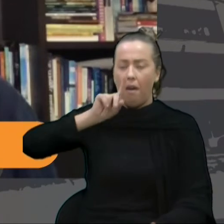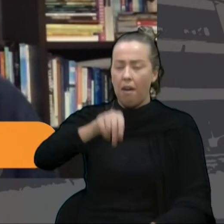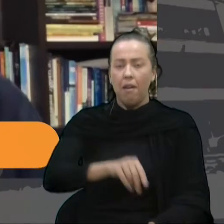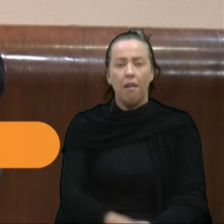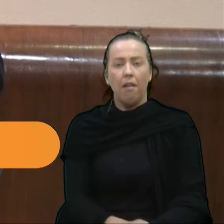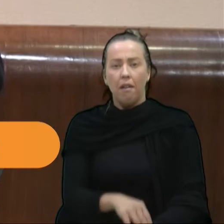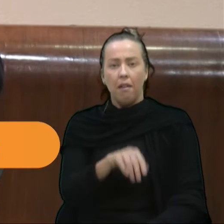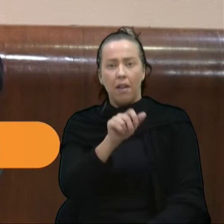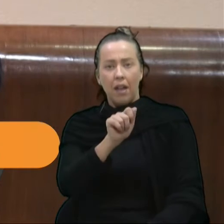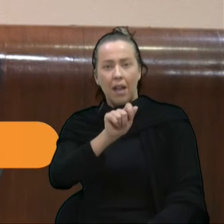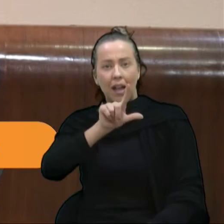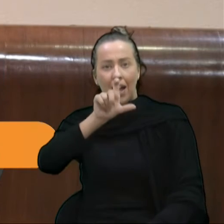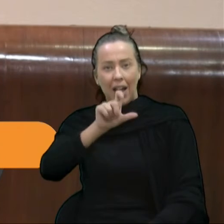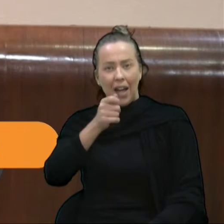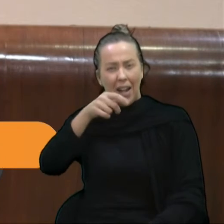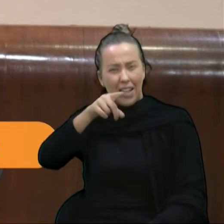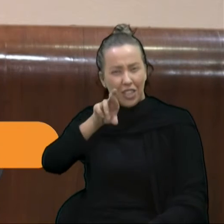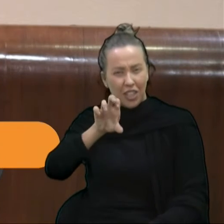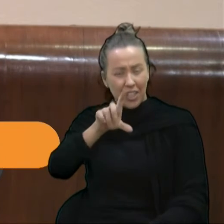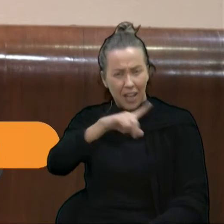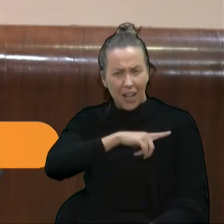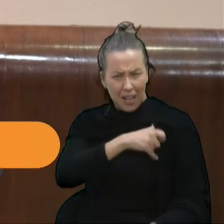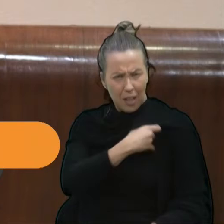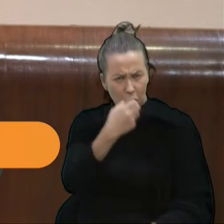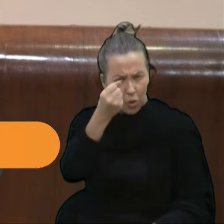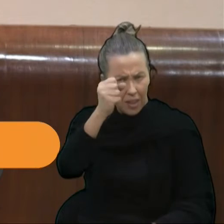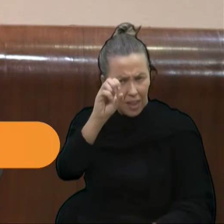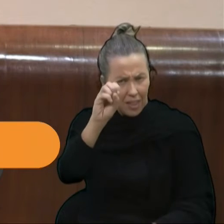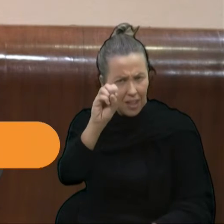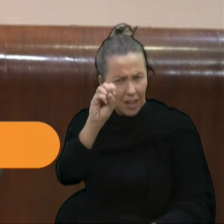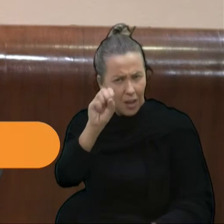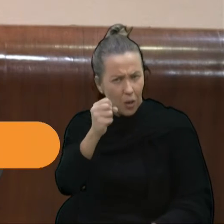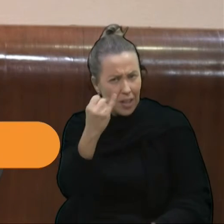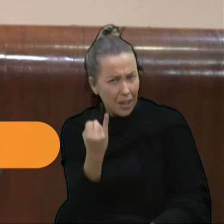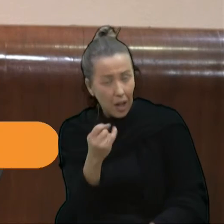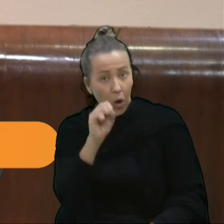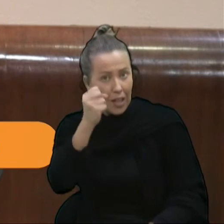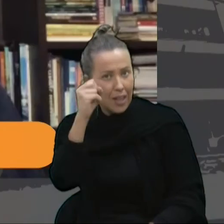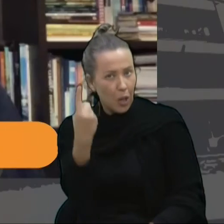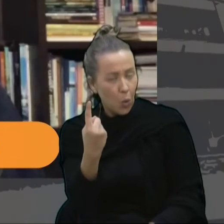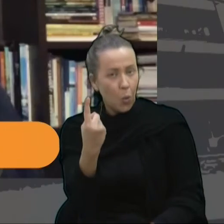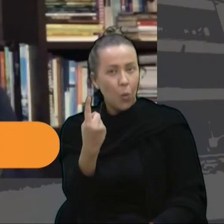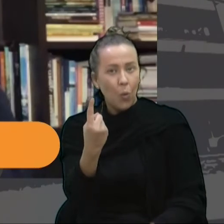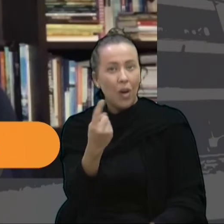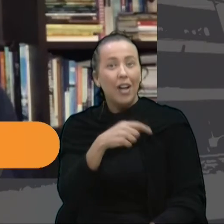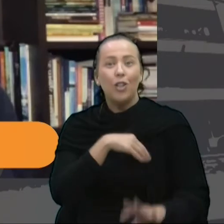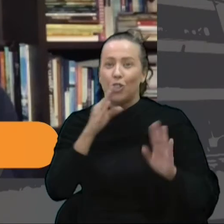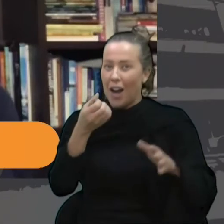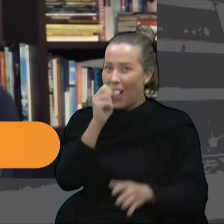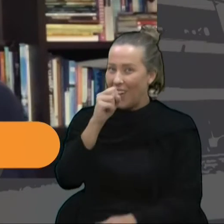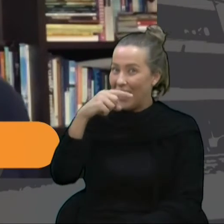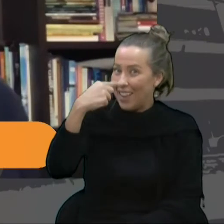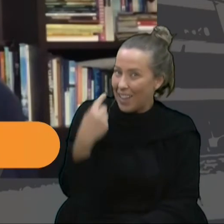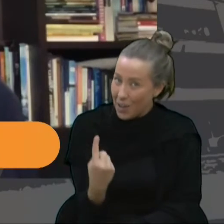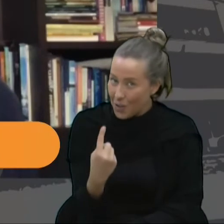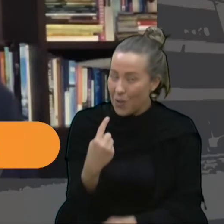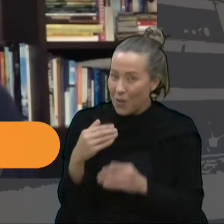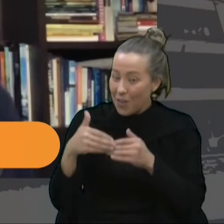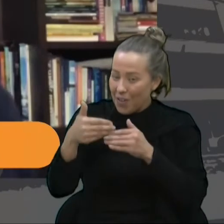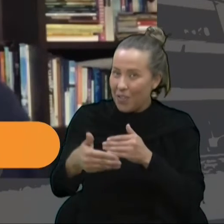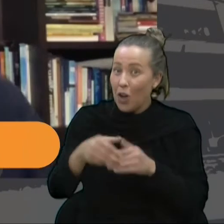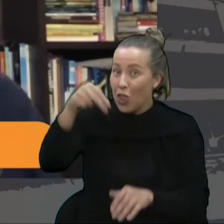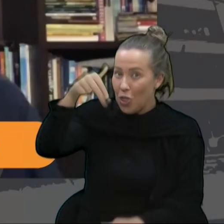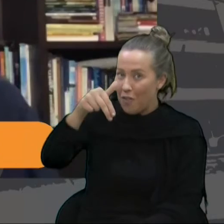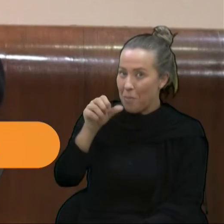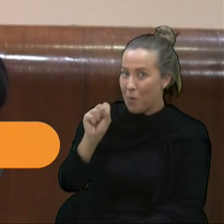Alexandre, aos 80 ou 81, Alexandre? Bom, eu já estou no 81º, né, que vai completar em